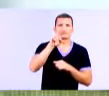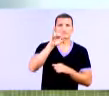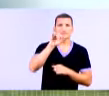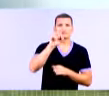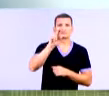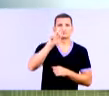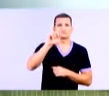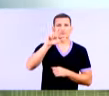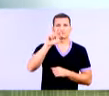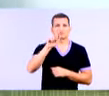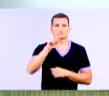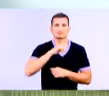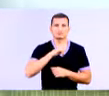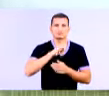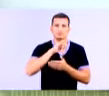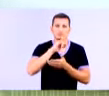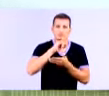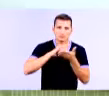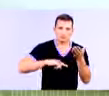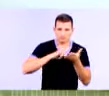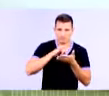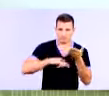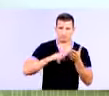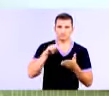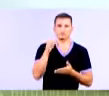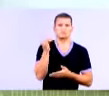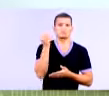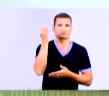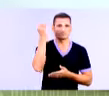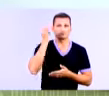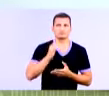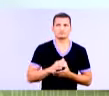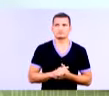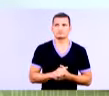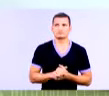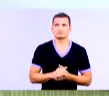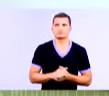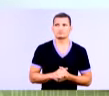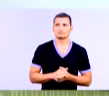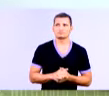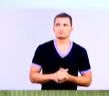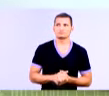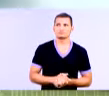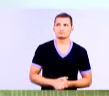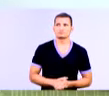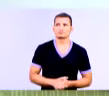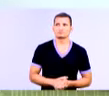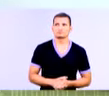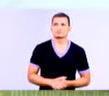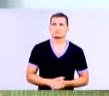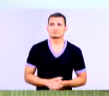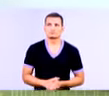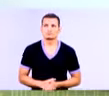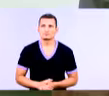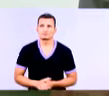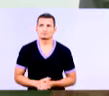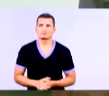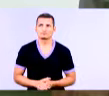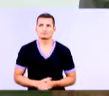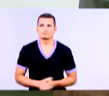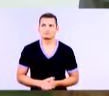que geram documentação do seu sistema. Isso é bem importante aí. Professor, vale lembrar que os